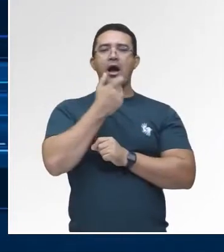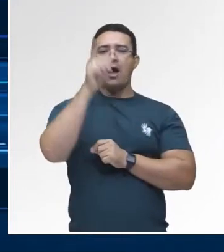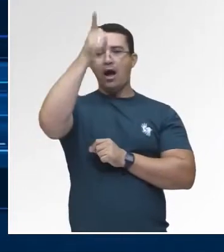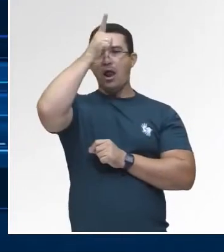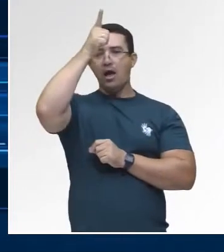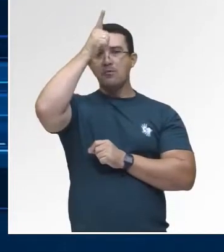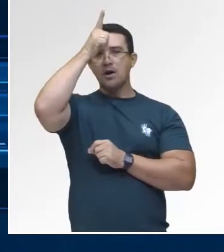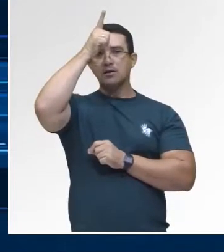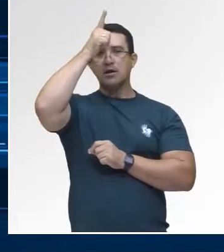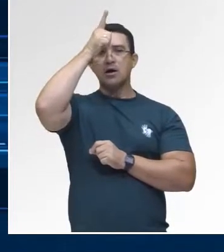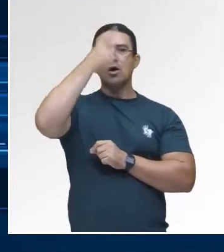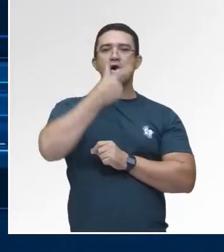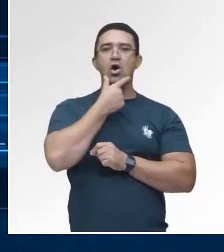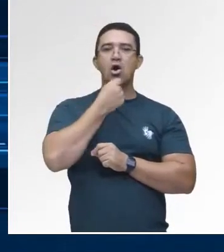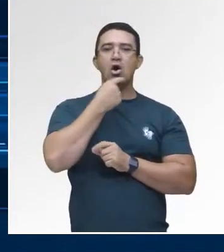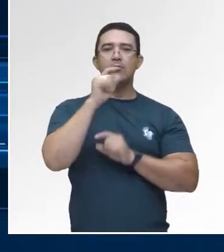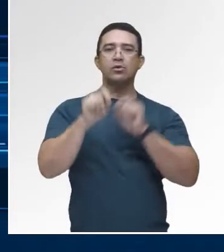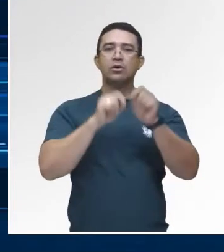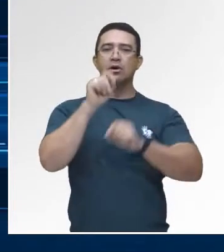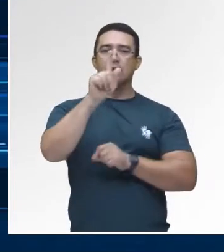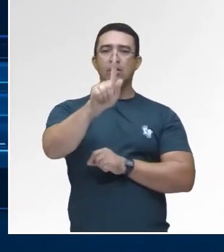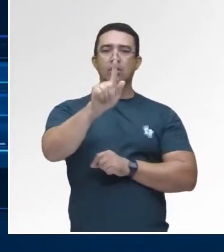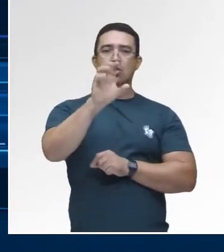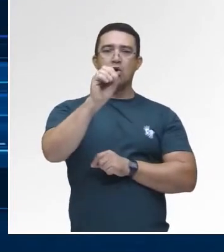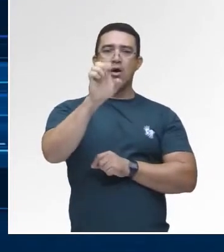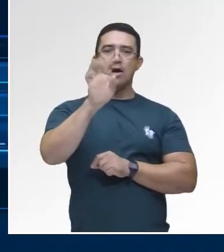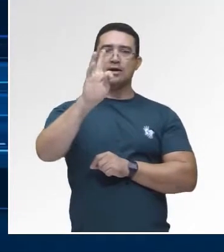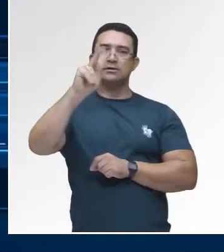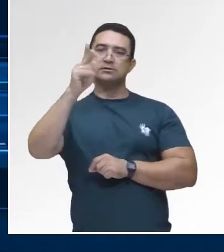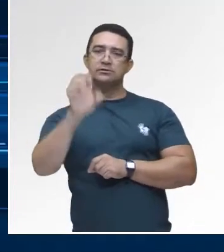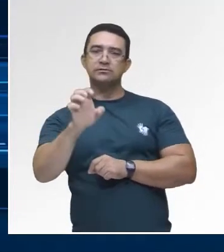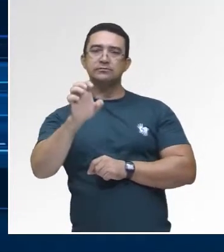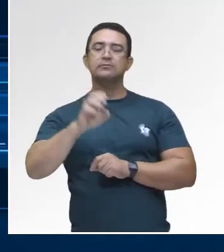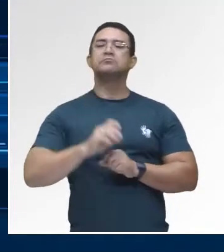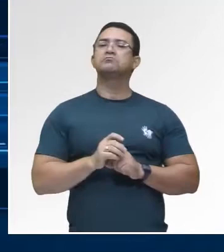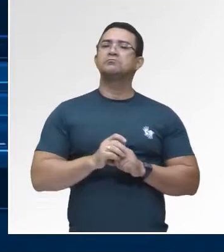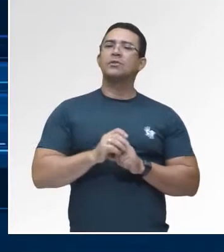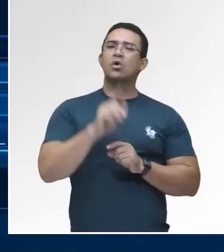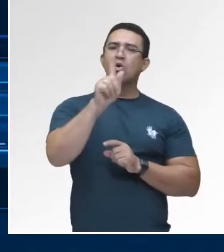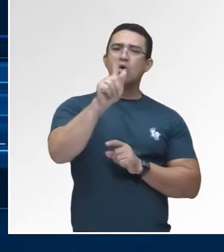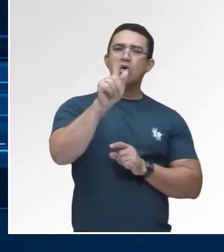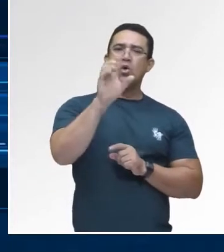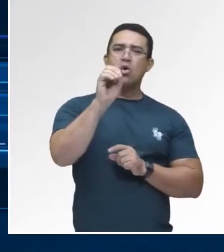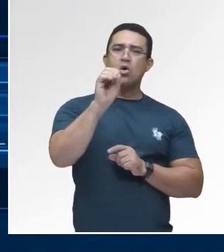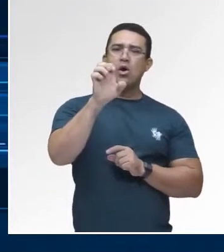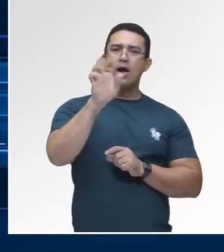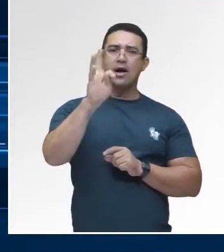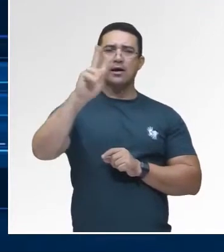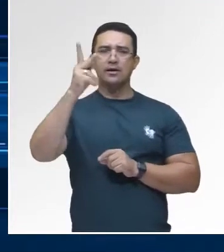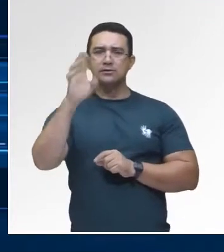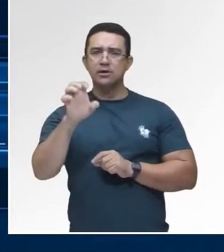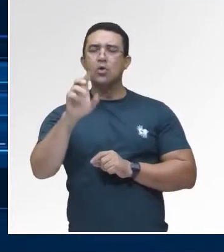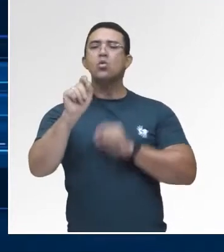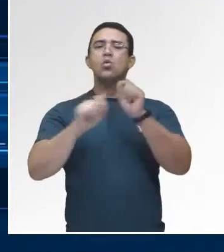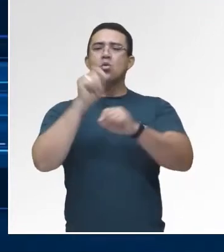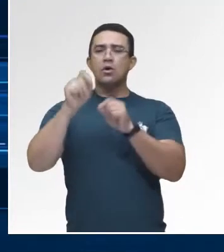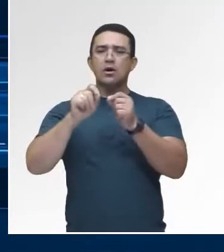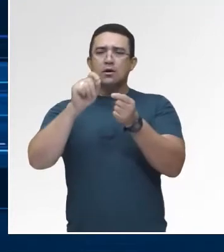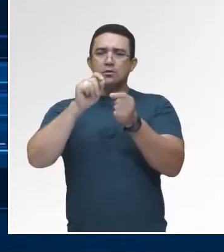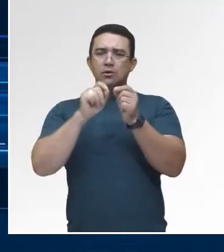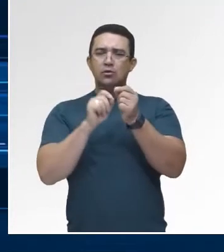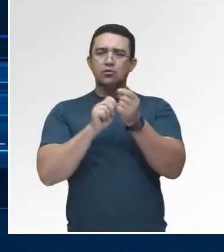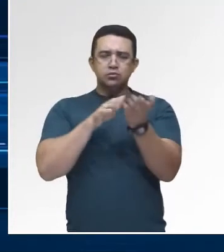nome do cara, quase que gastar o meu alemão aqui, né? Muito bem. Então Goethe, ele publicou a obra